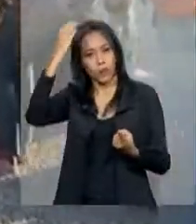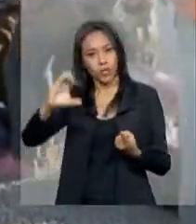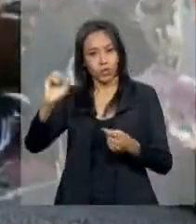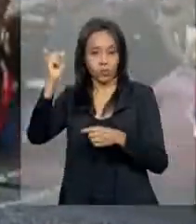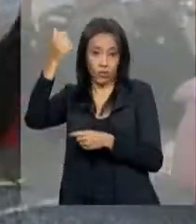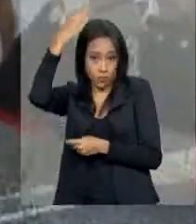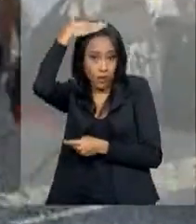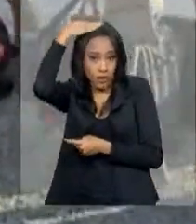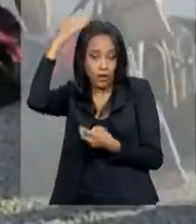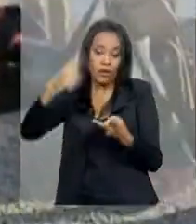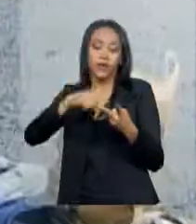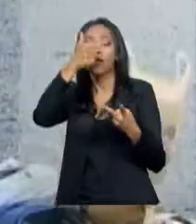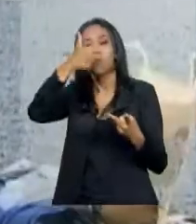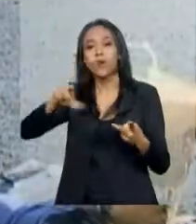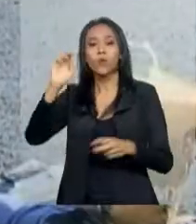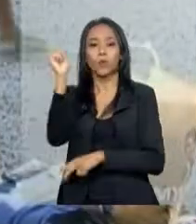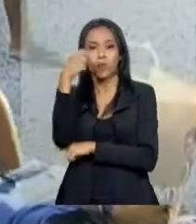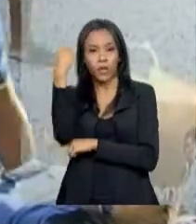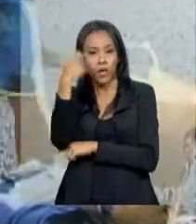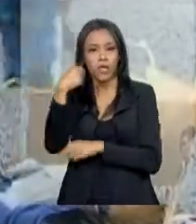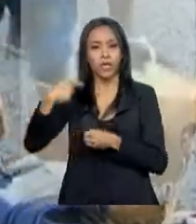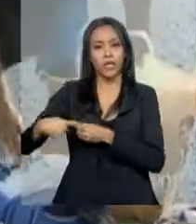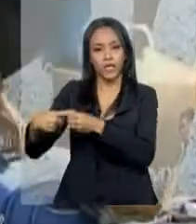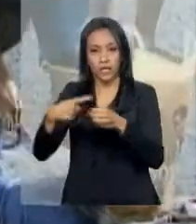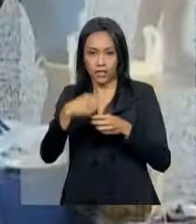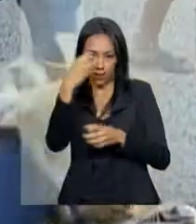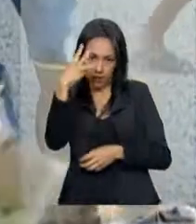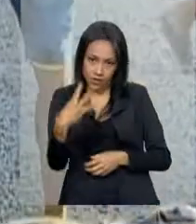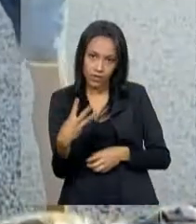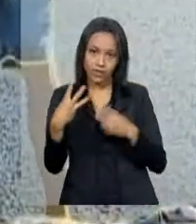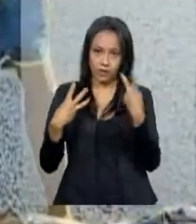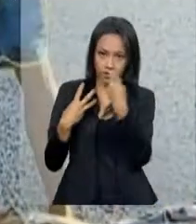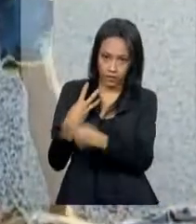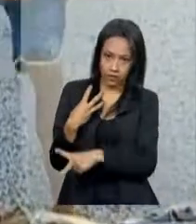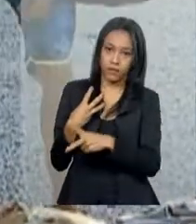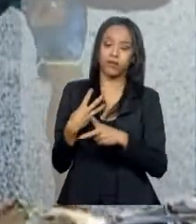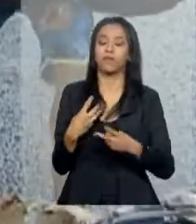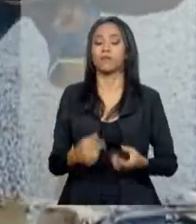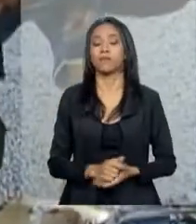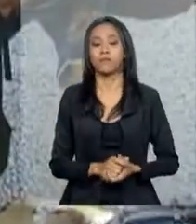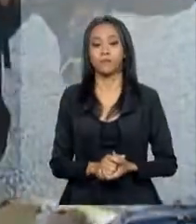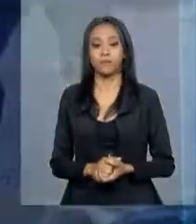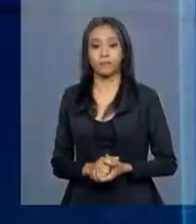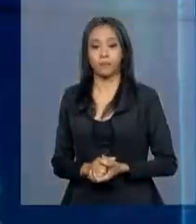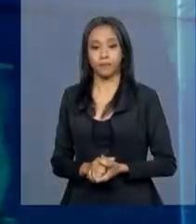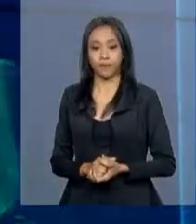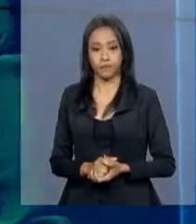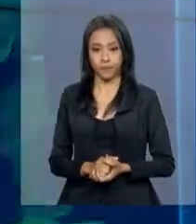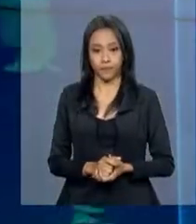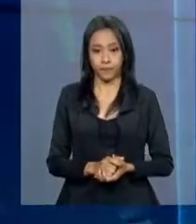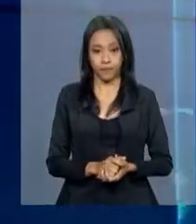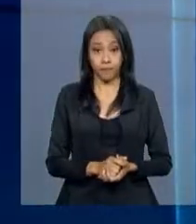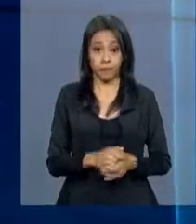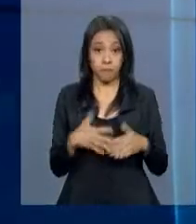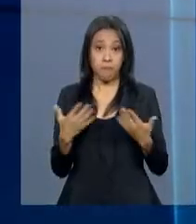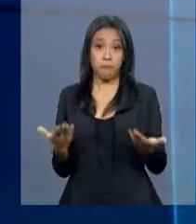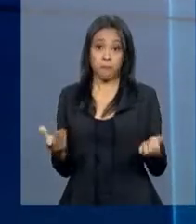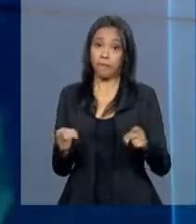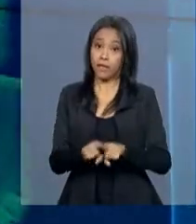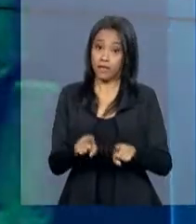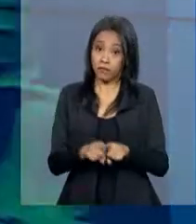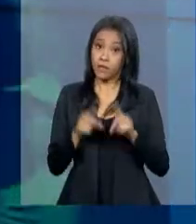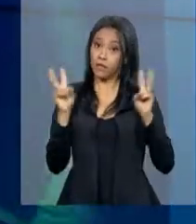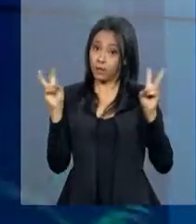e também a Porto Alegre, Canoas, Esteio e Cachoeirinhas, no Rio Grande do Sul. E ainda sobre